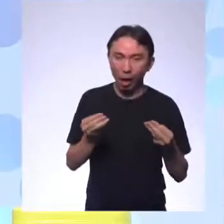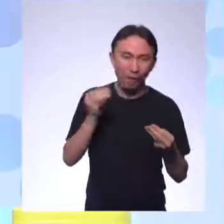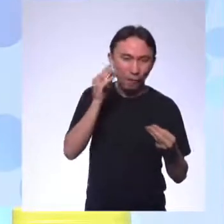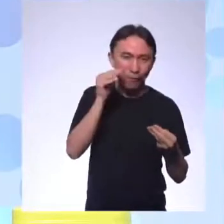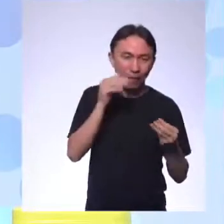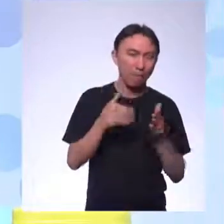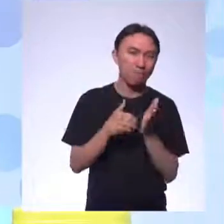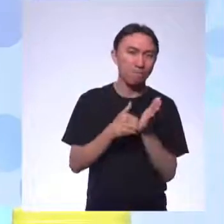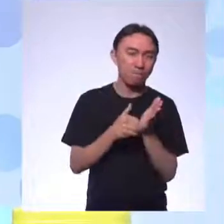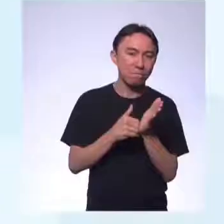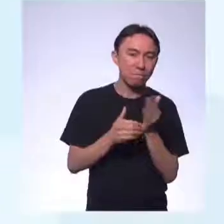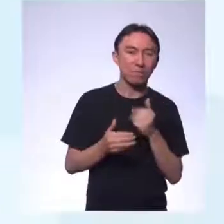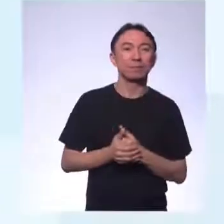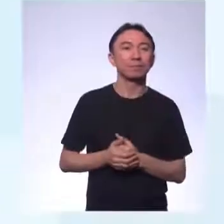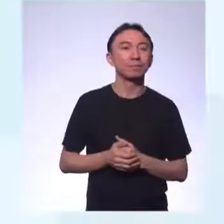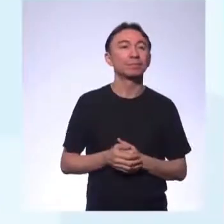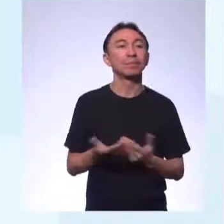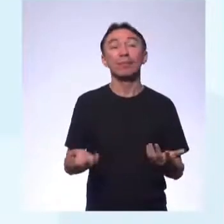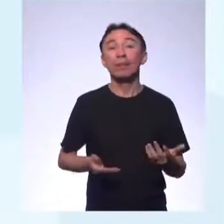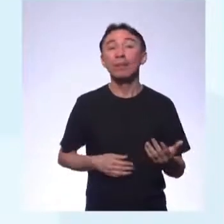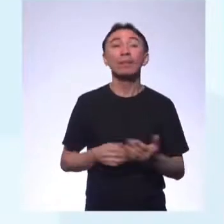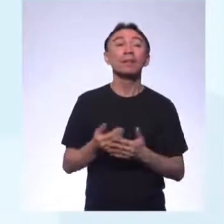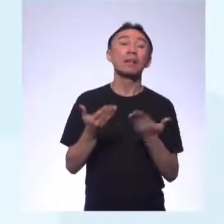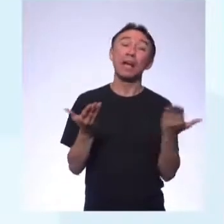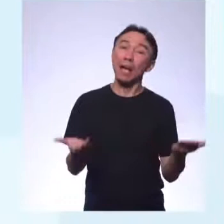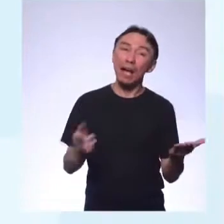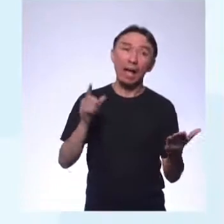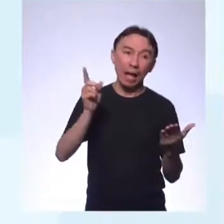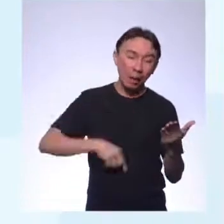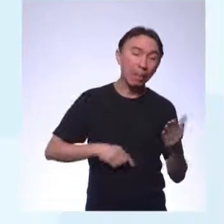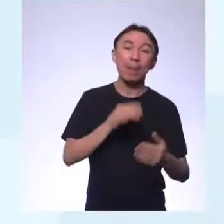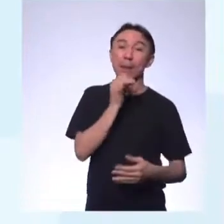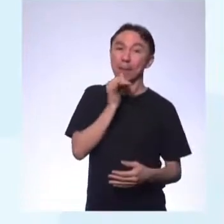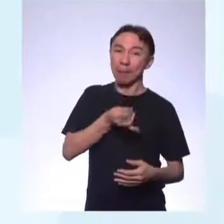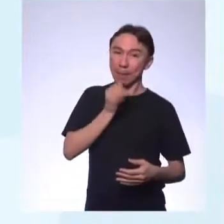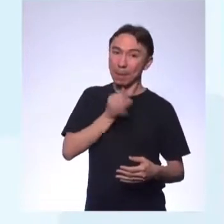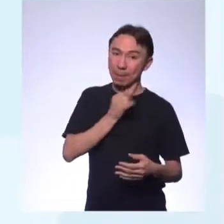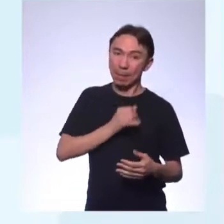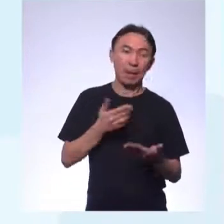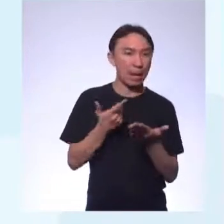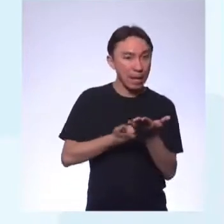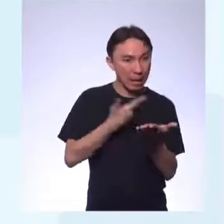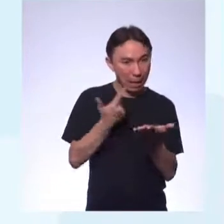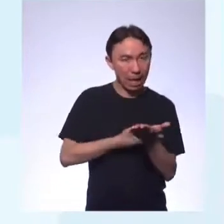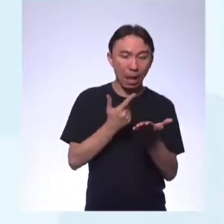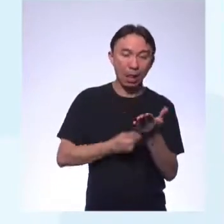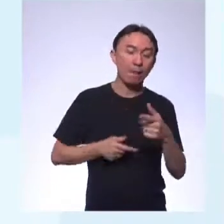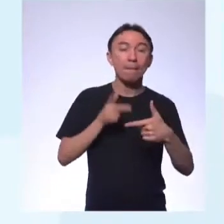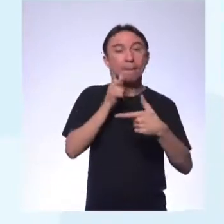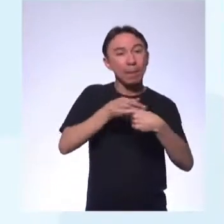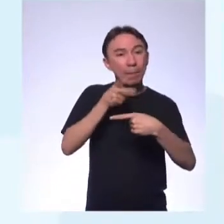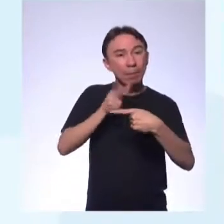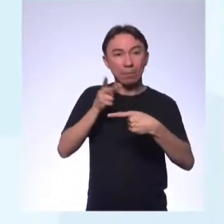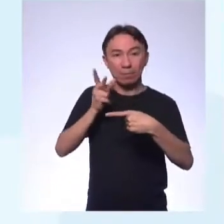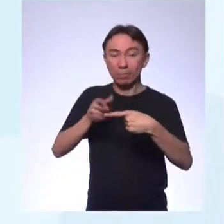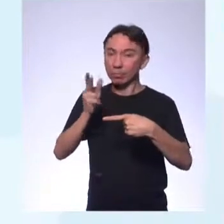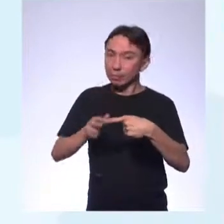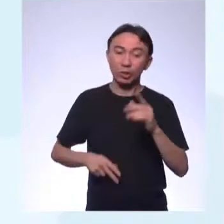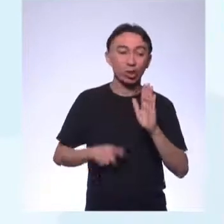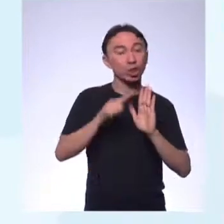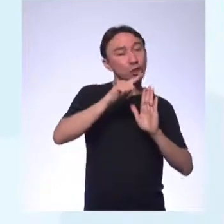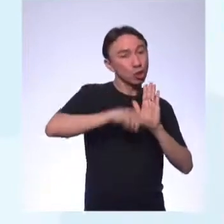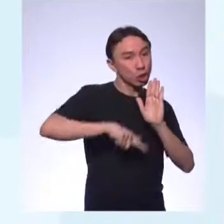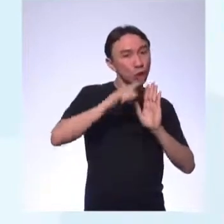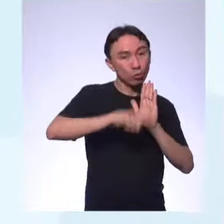até agora eu vou ler direitinho. Folhetim. O folhetim é uma narrativa literária seriada dentro dos gêneros prosa, de